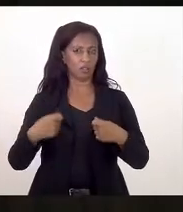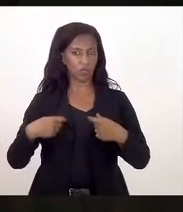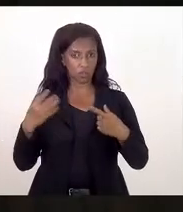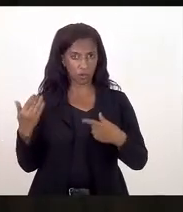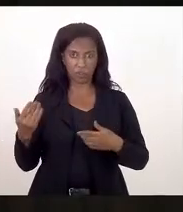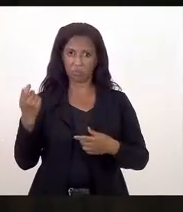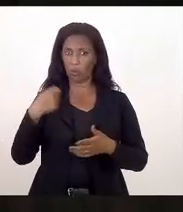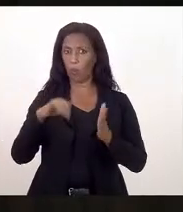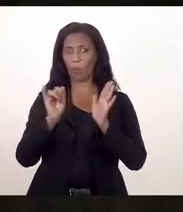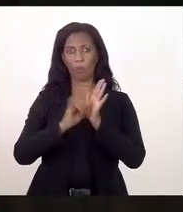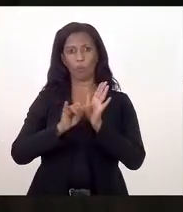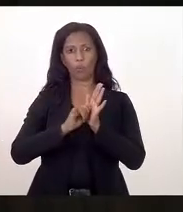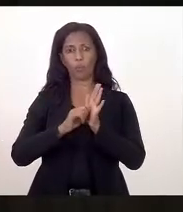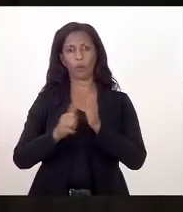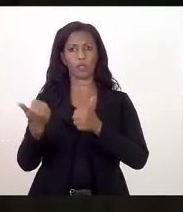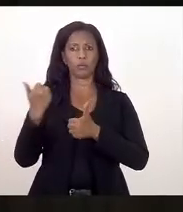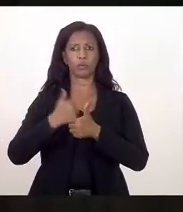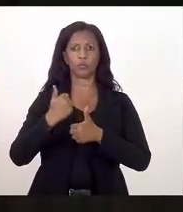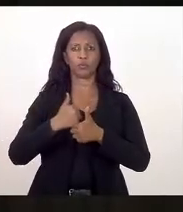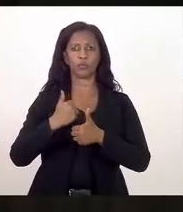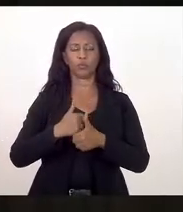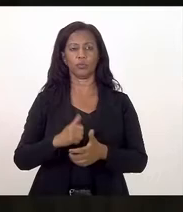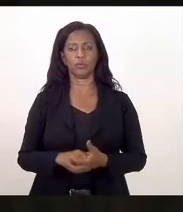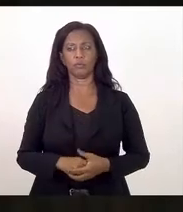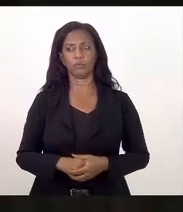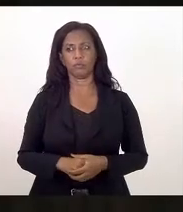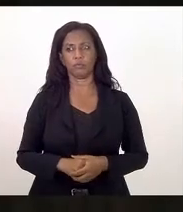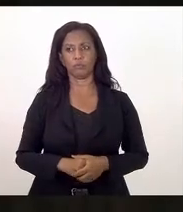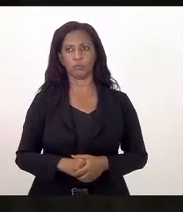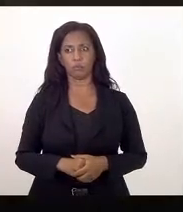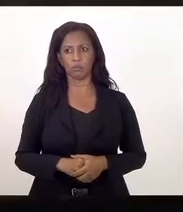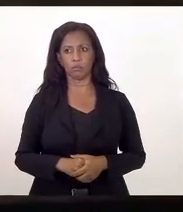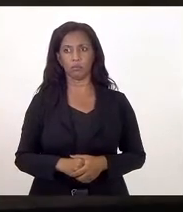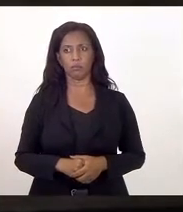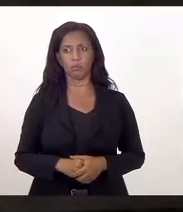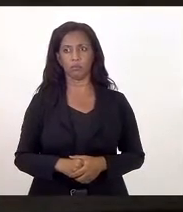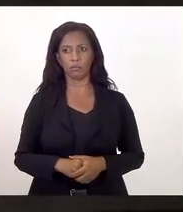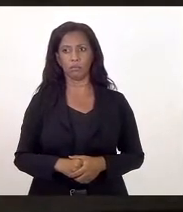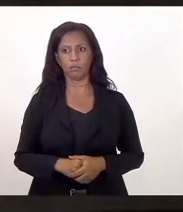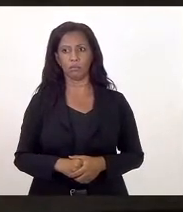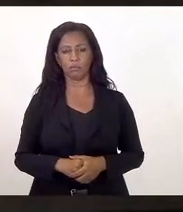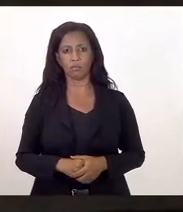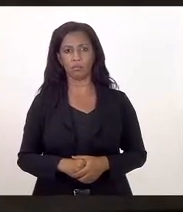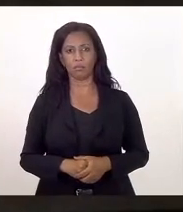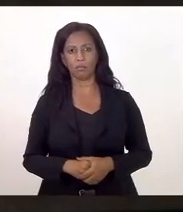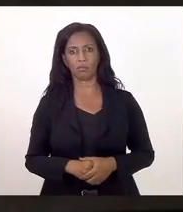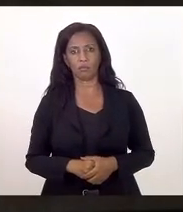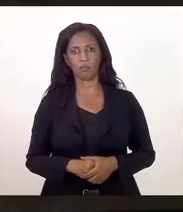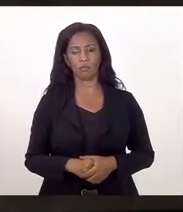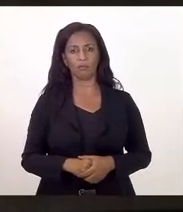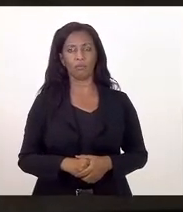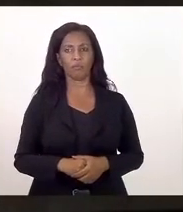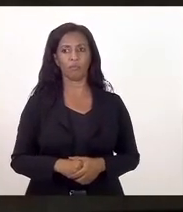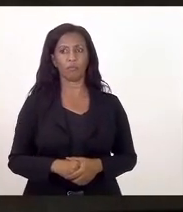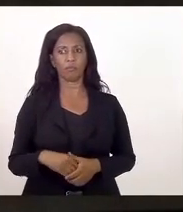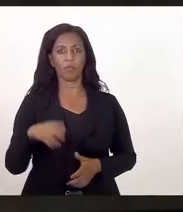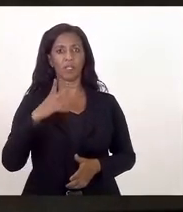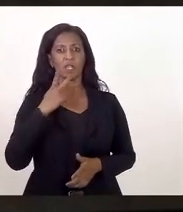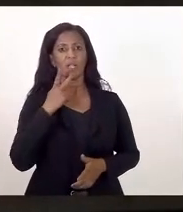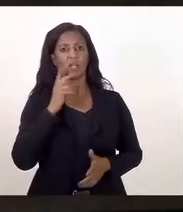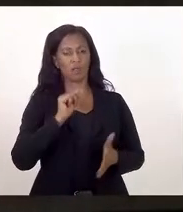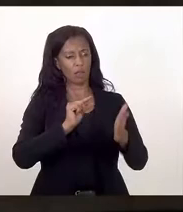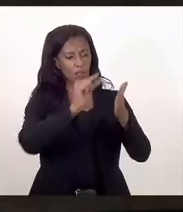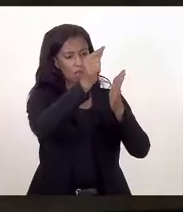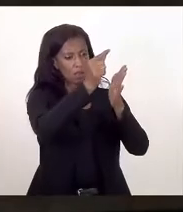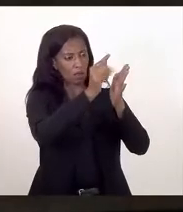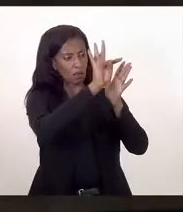e aguarda a informação dele. Existe outro ponto, presidente, que no texto ele faz referência ao anexo 8, sendo que esse